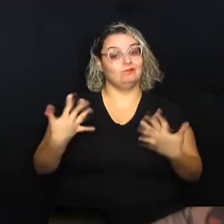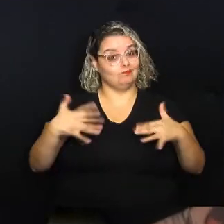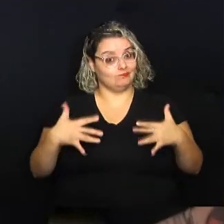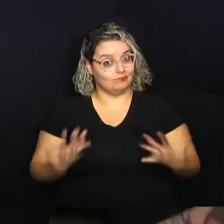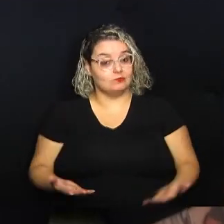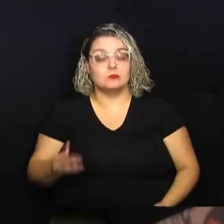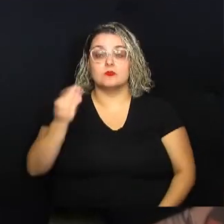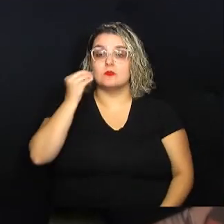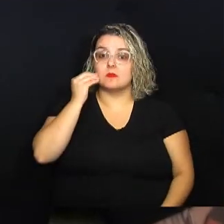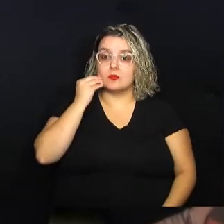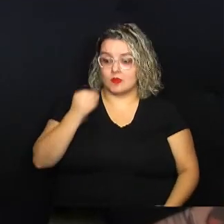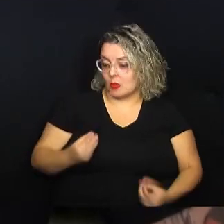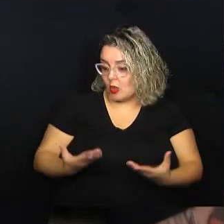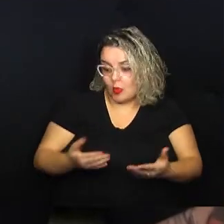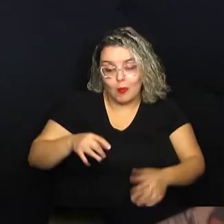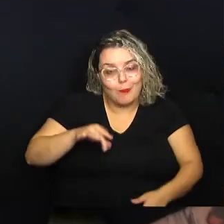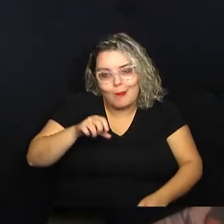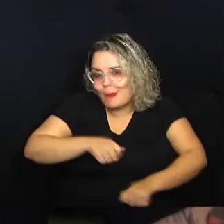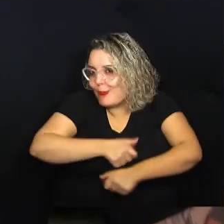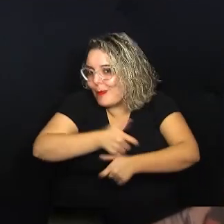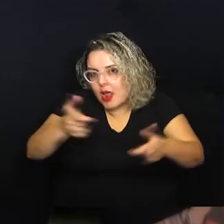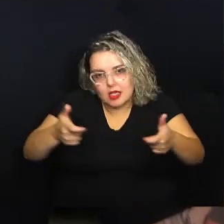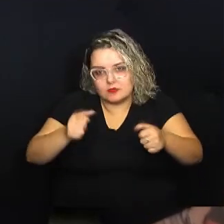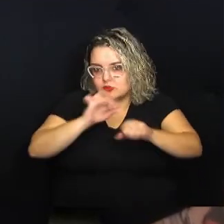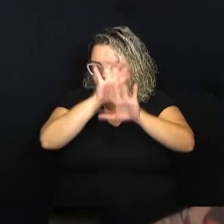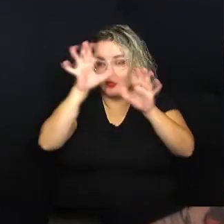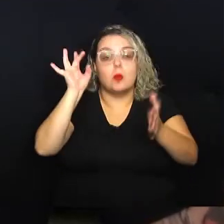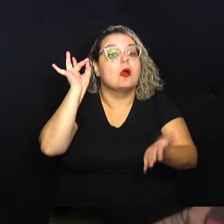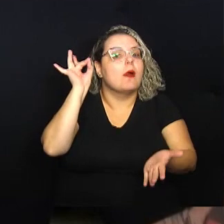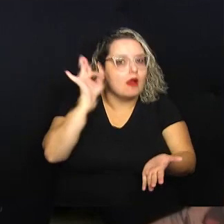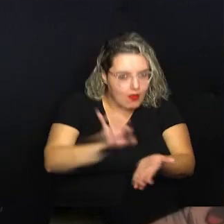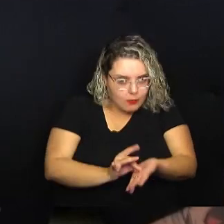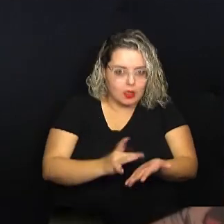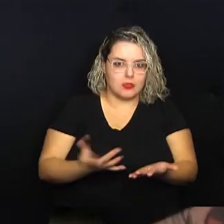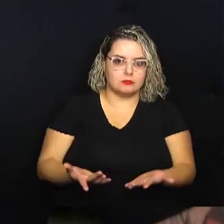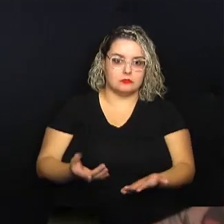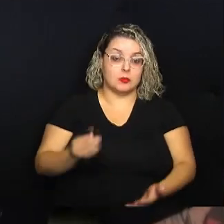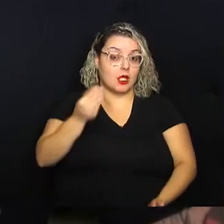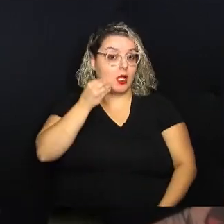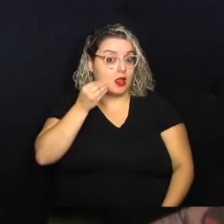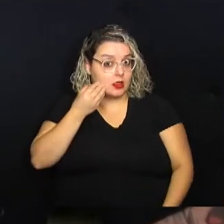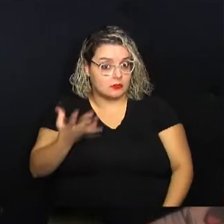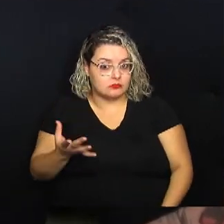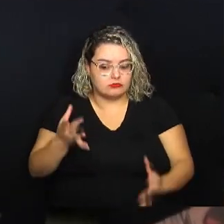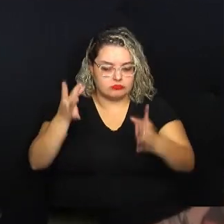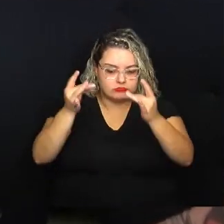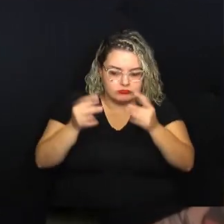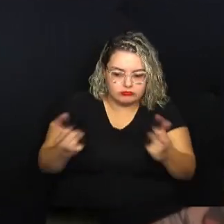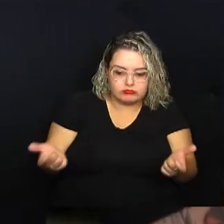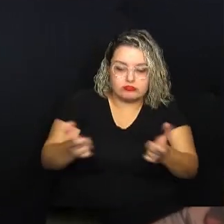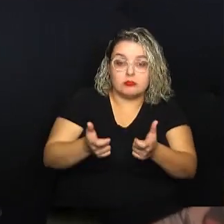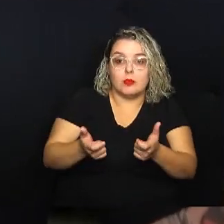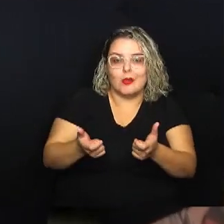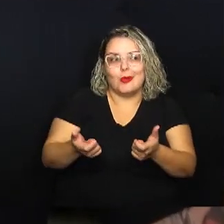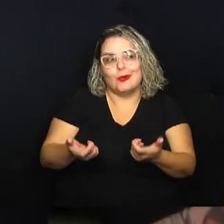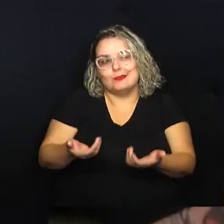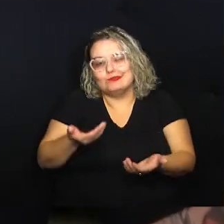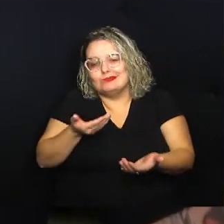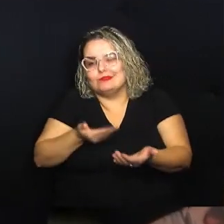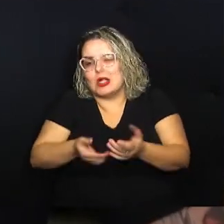trazer o máximo de clareza do que realmente é para tentar desmistificar ou desromantizar um pouco